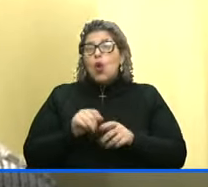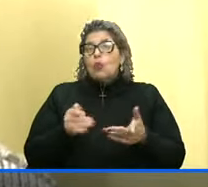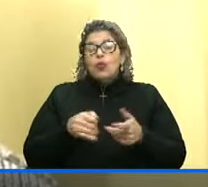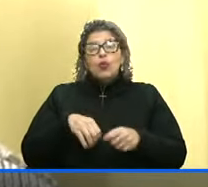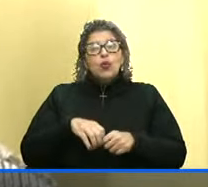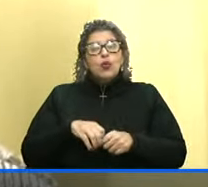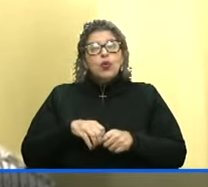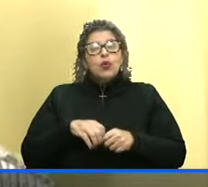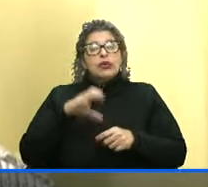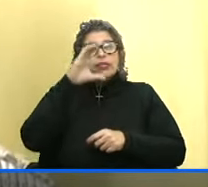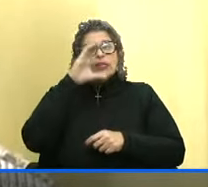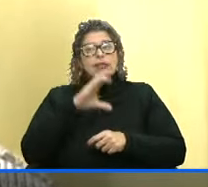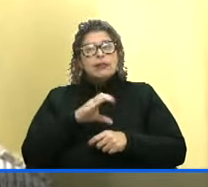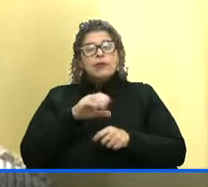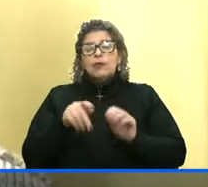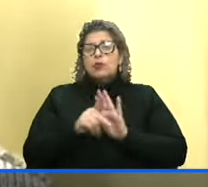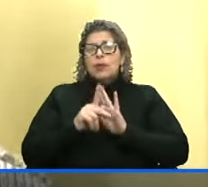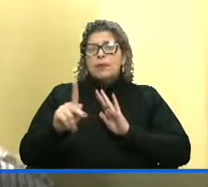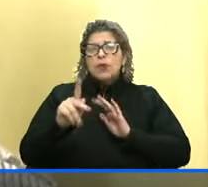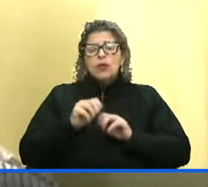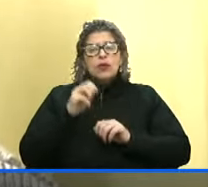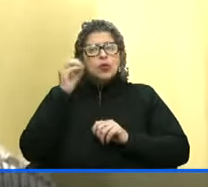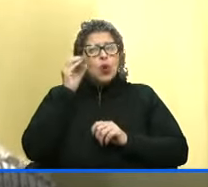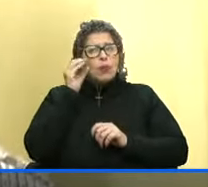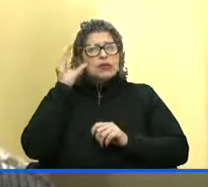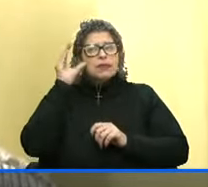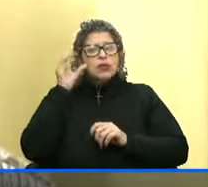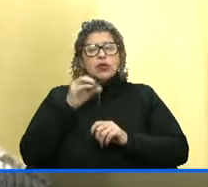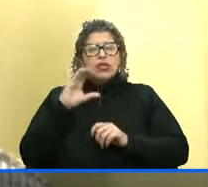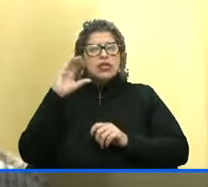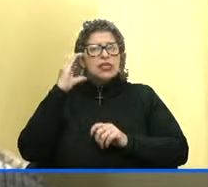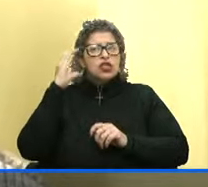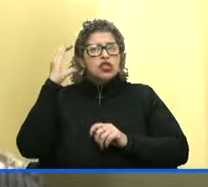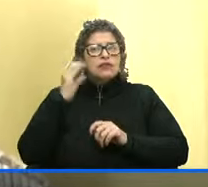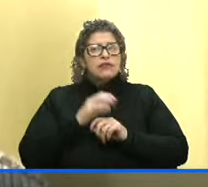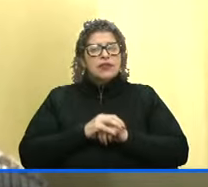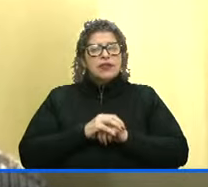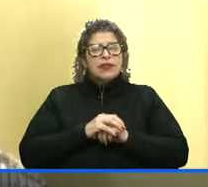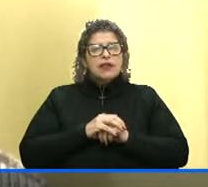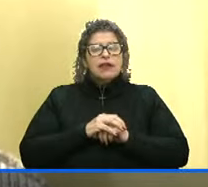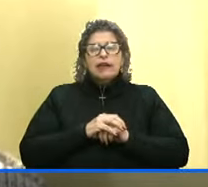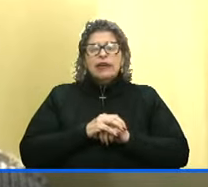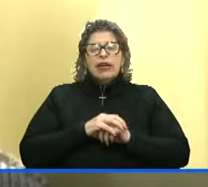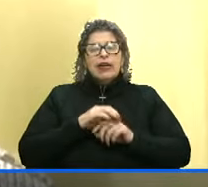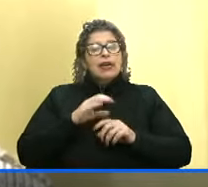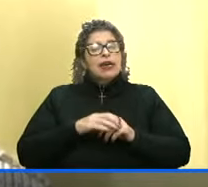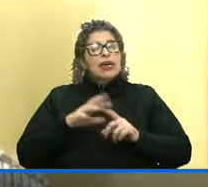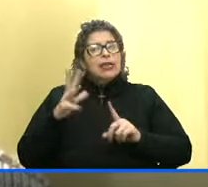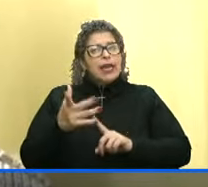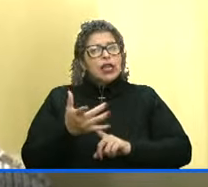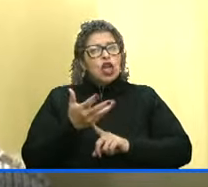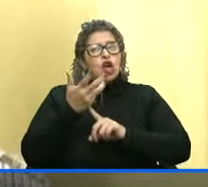sujeitos detentores de uma sabedoria científica, cultural, tecnológica, que é isso que a escola